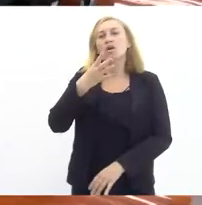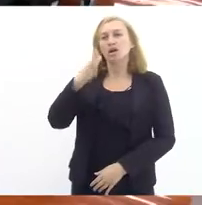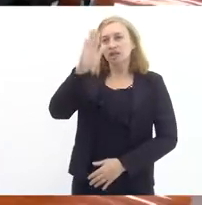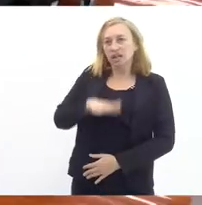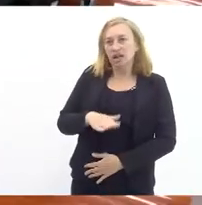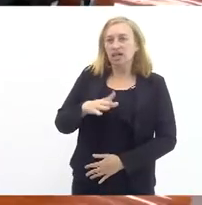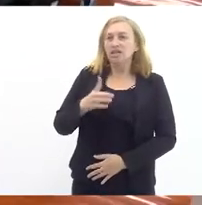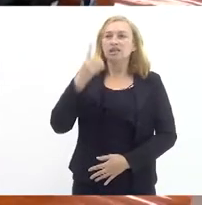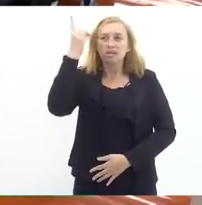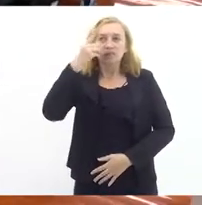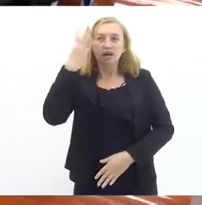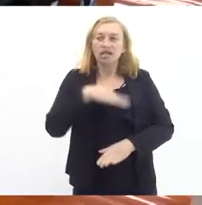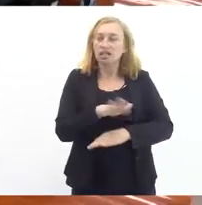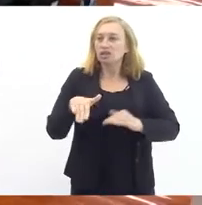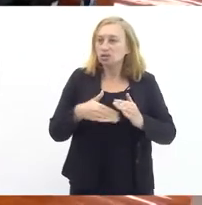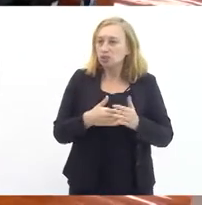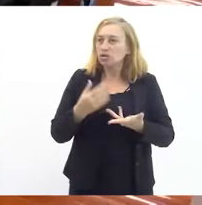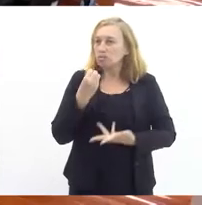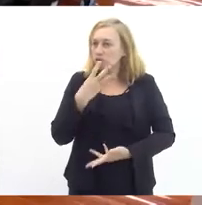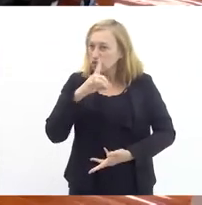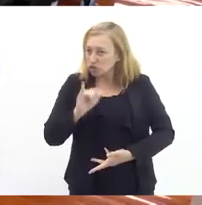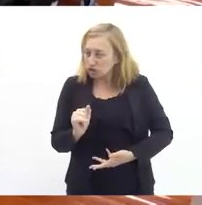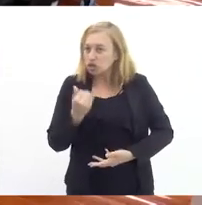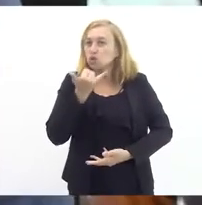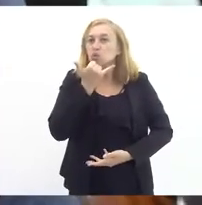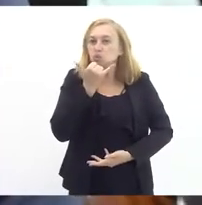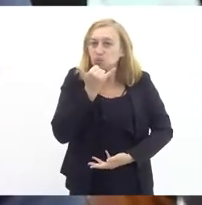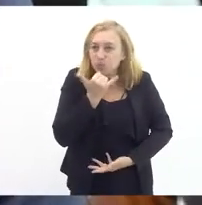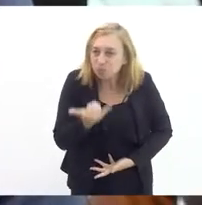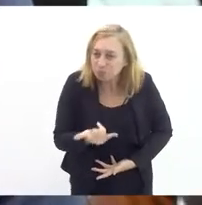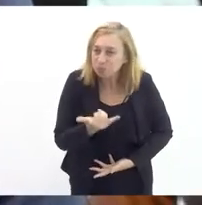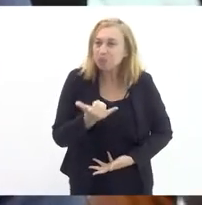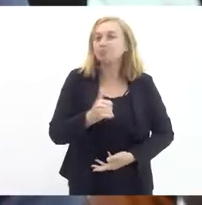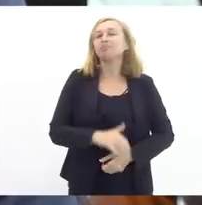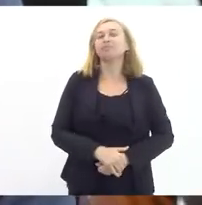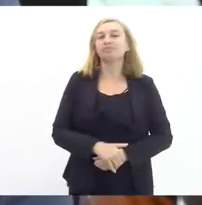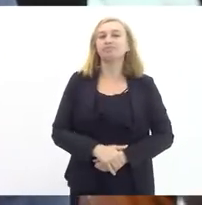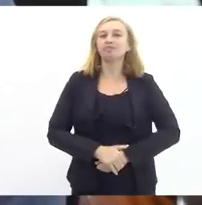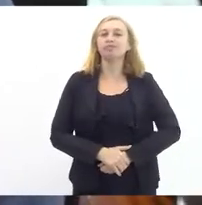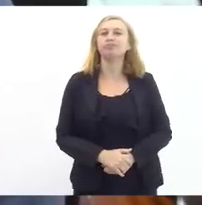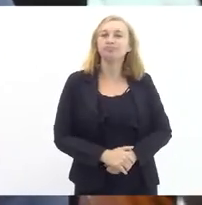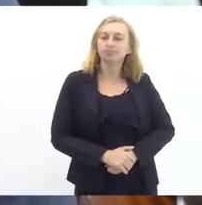Boa tarde a todos os integrantes da... Bom dia, desculpe. Bom dia a todos os integrantes da mesa,